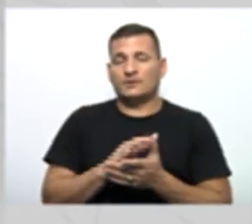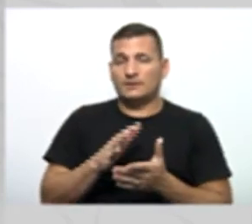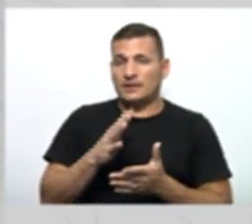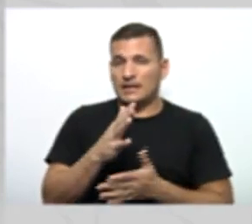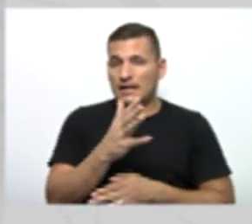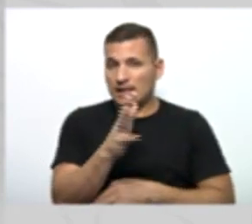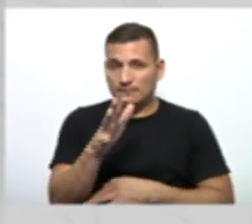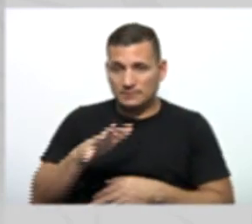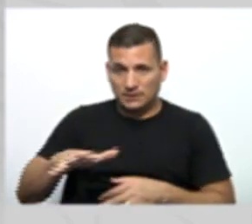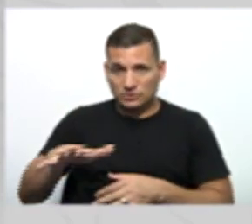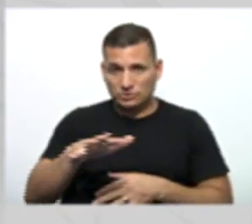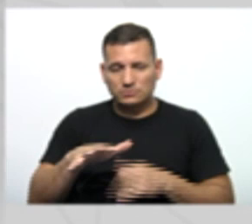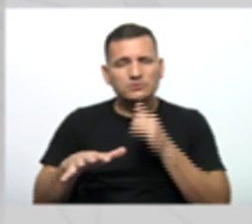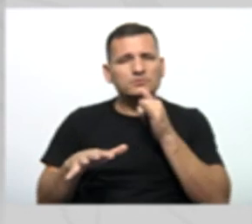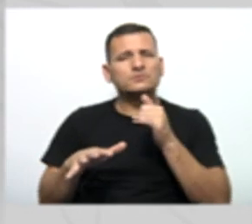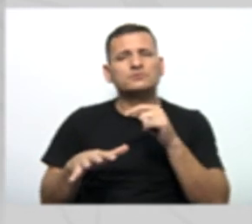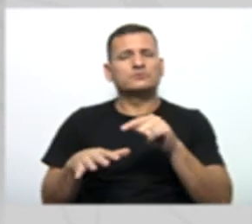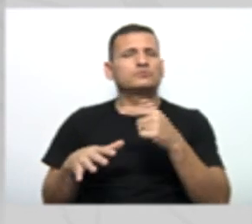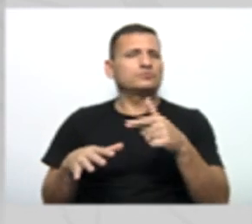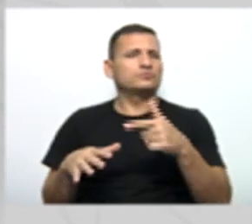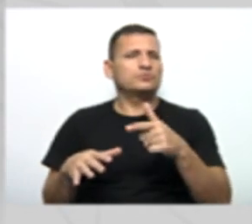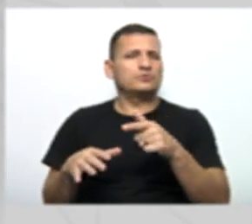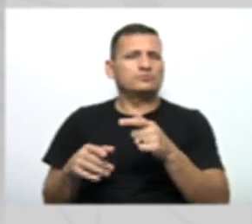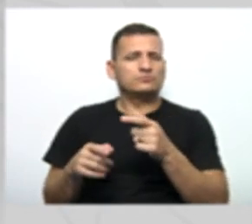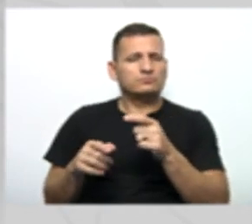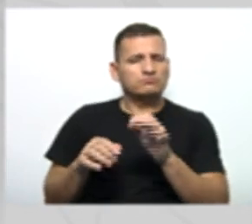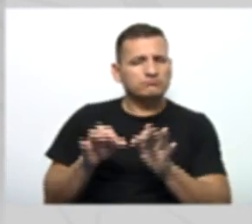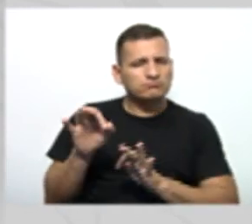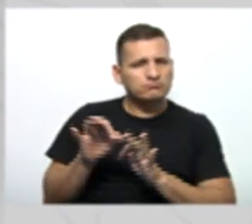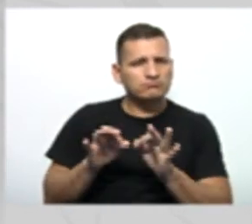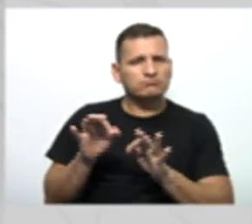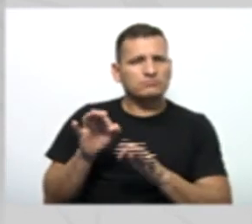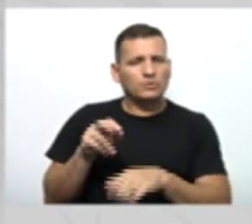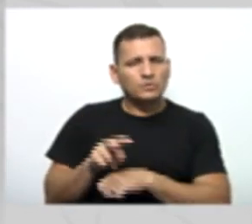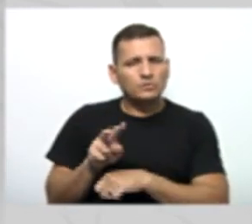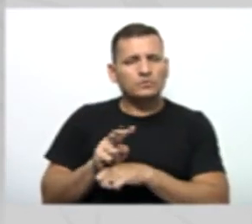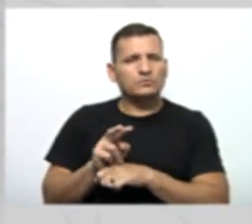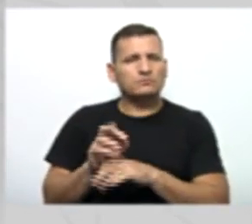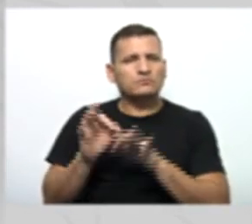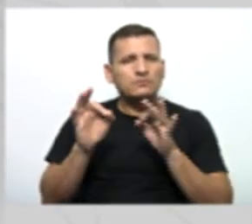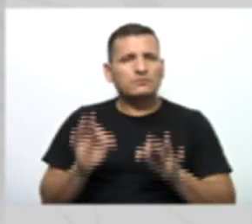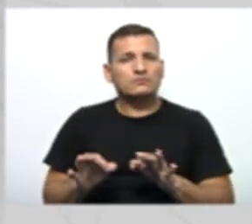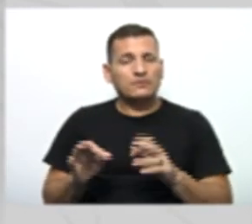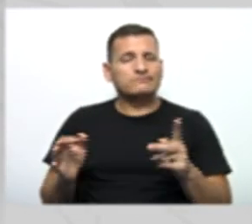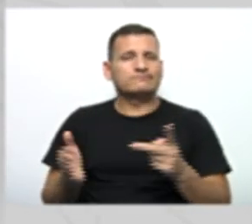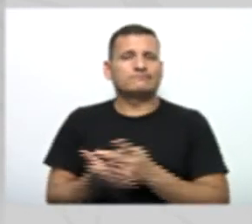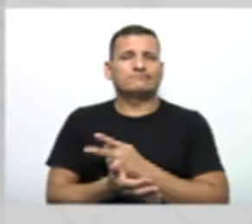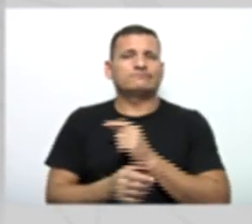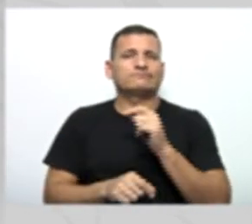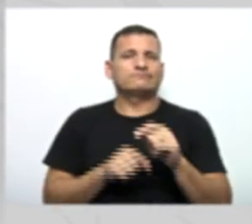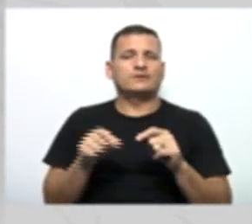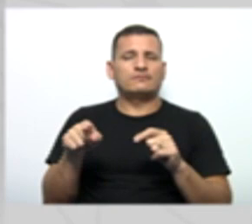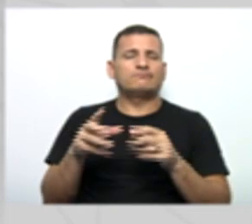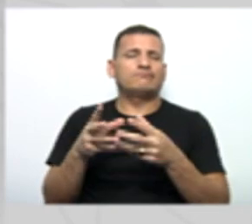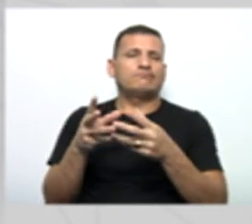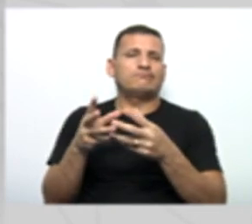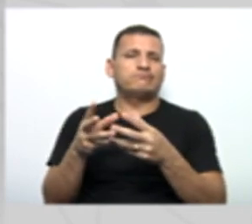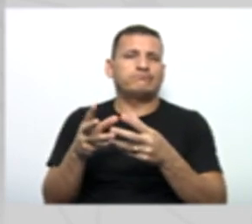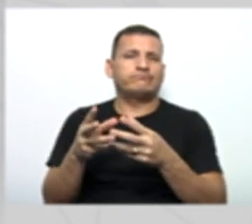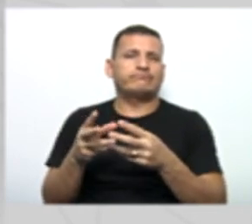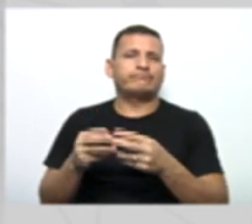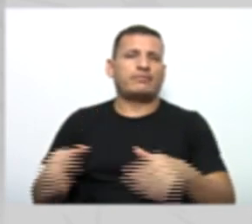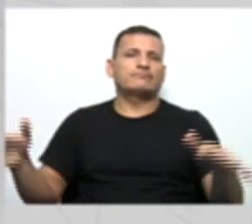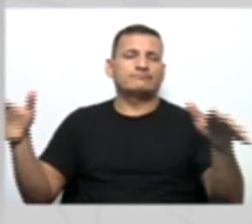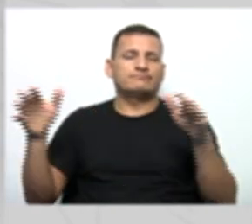não é gerenciado adequadamente, ele pode ser destruído, pode ser degradado, e que essa degradação pode causar muitos danos